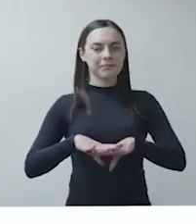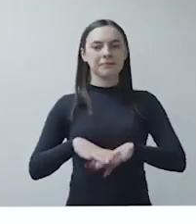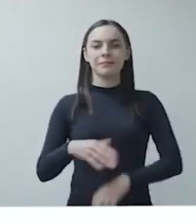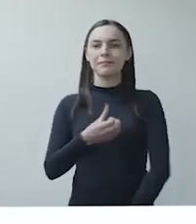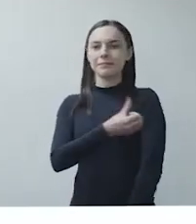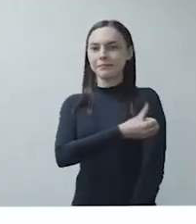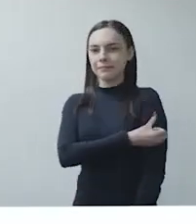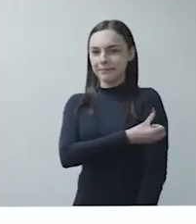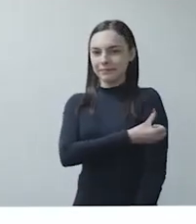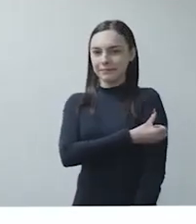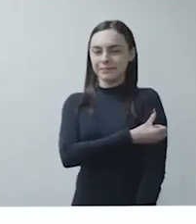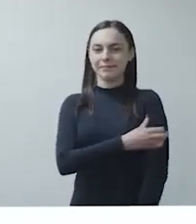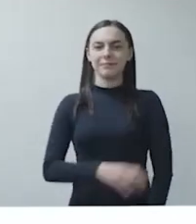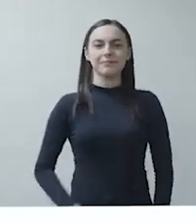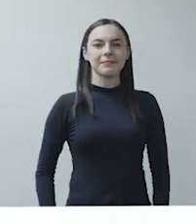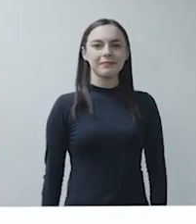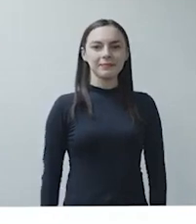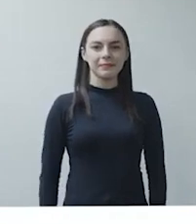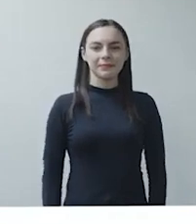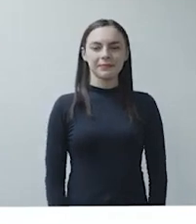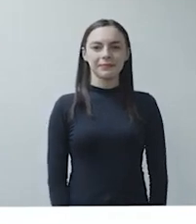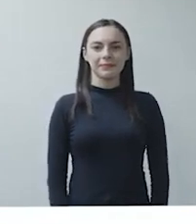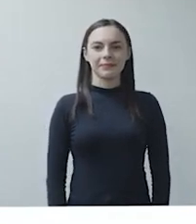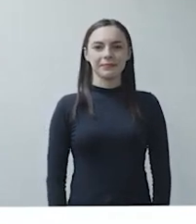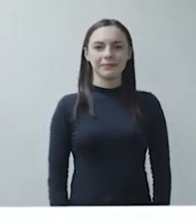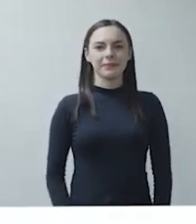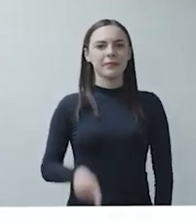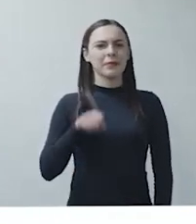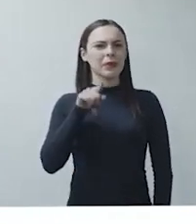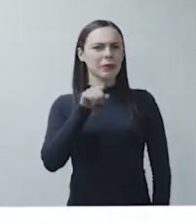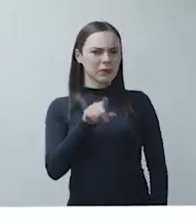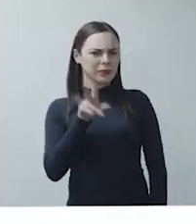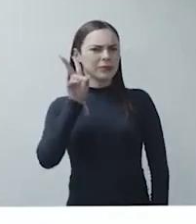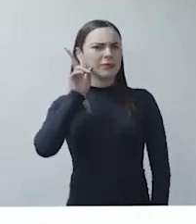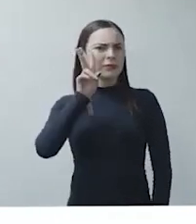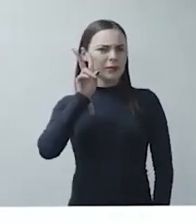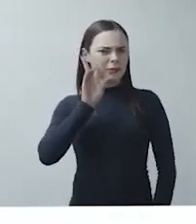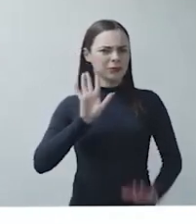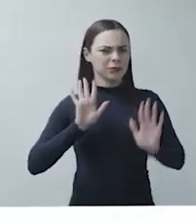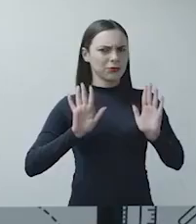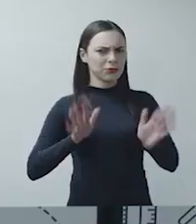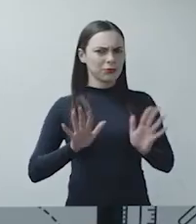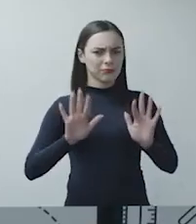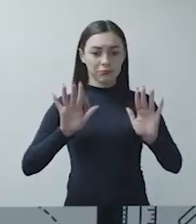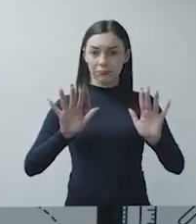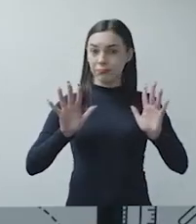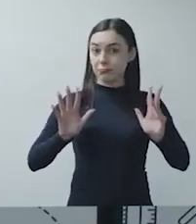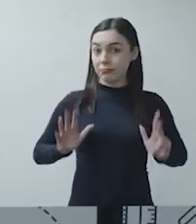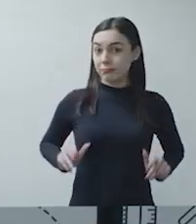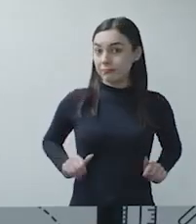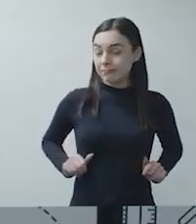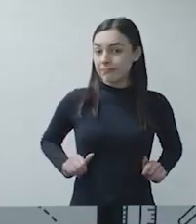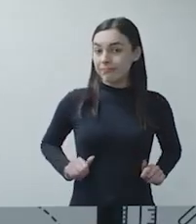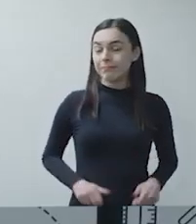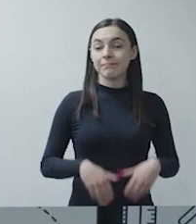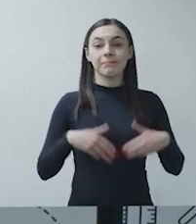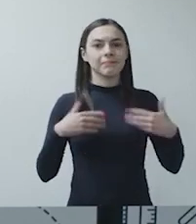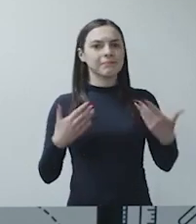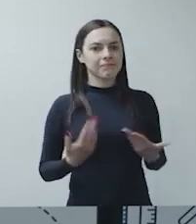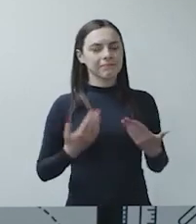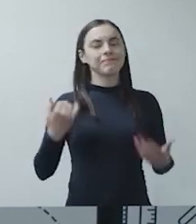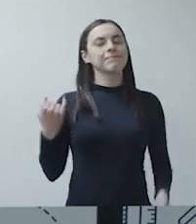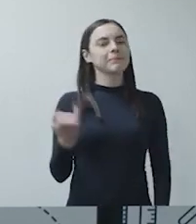do sexto ano. Vocês já lembraram de fazer a higienização das mãos? Então,